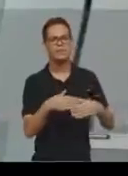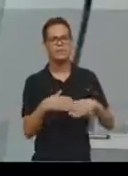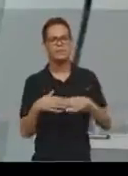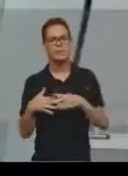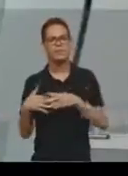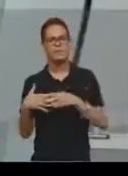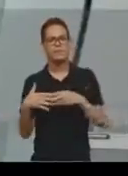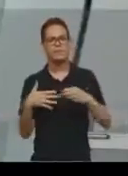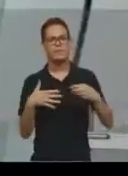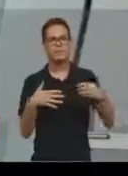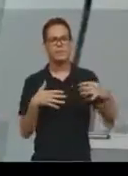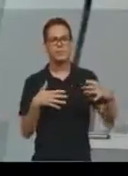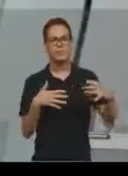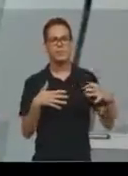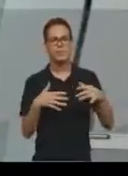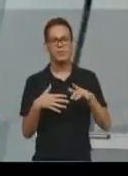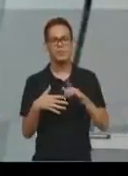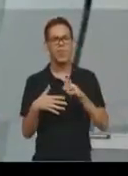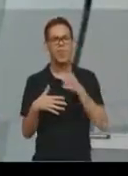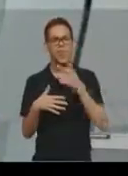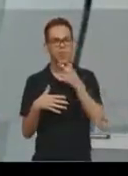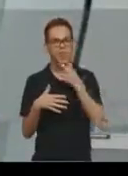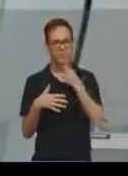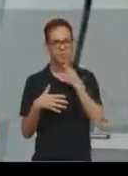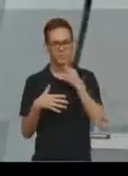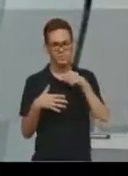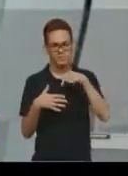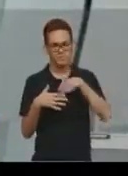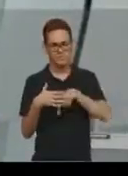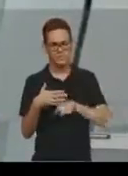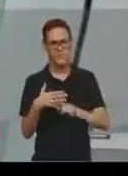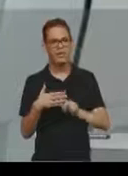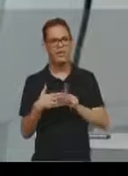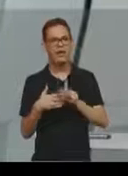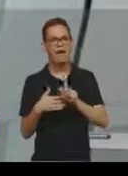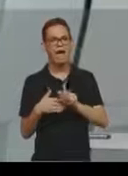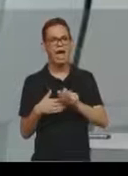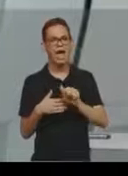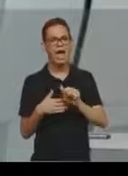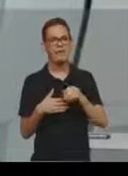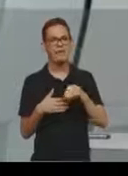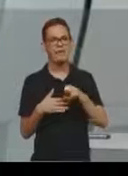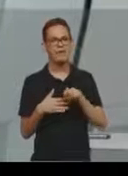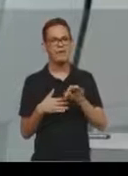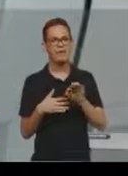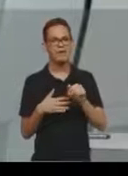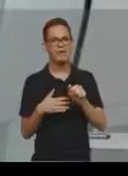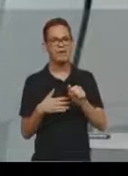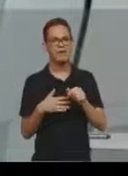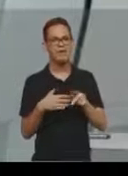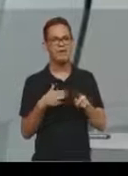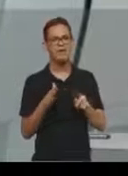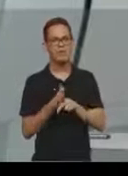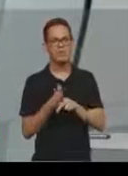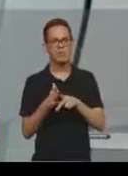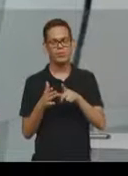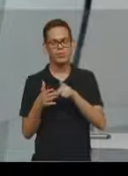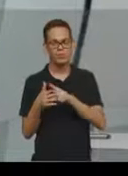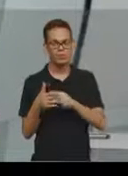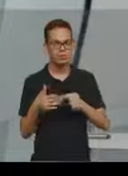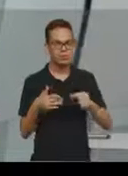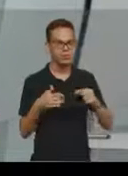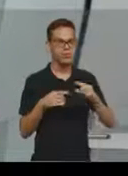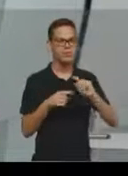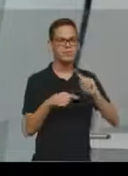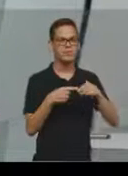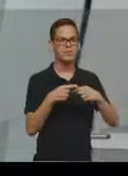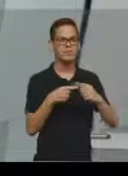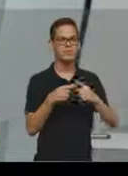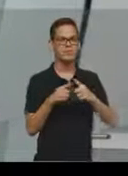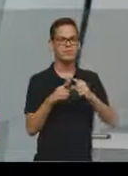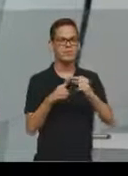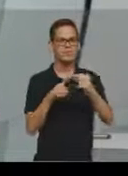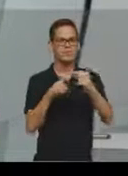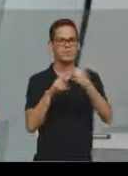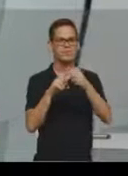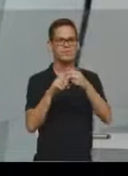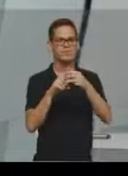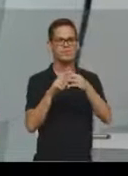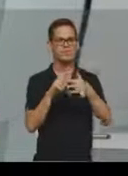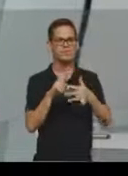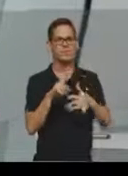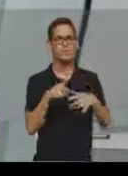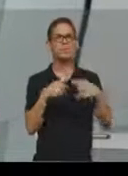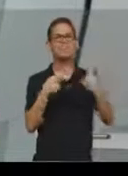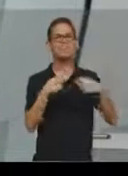seu gameta masculino, que é o anterozoide também, e isso só vai acontecer graças ao que? A ação